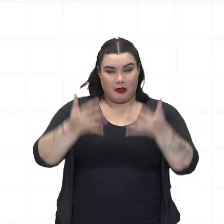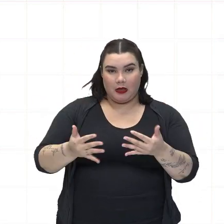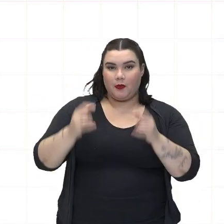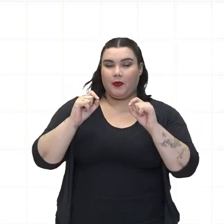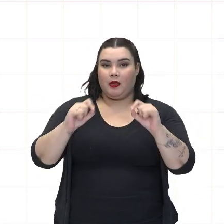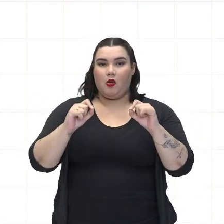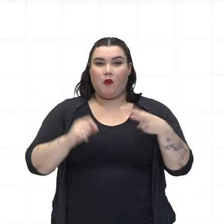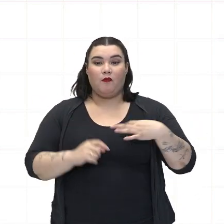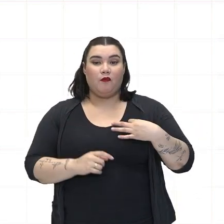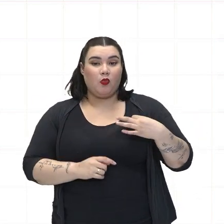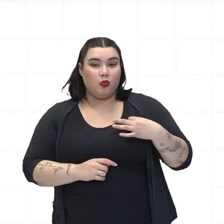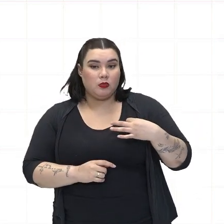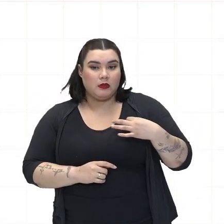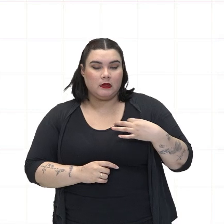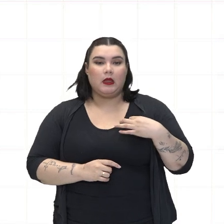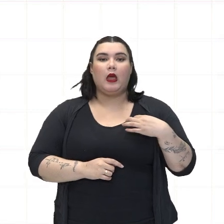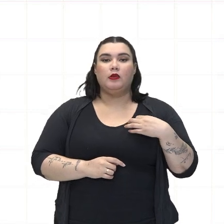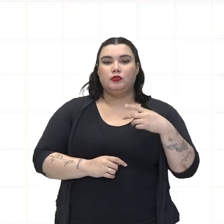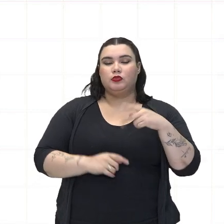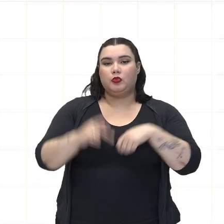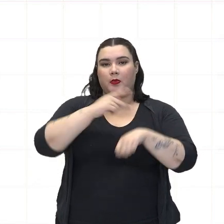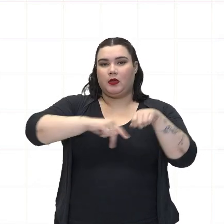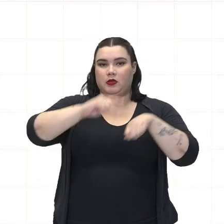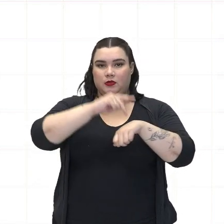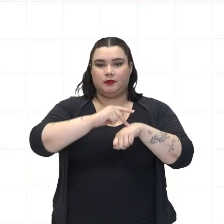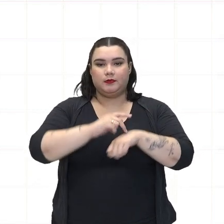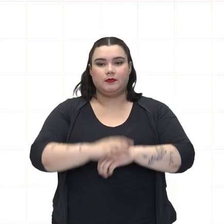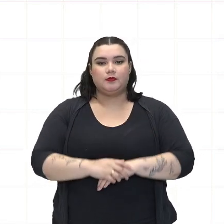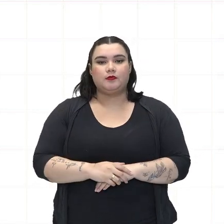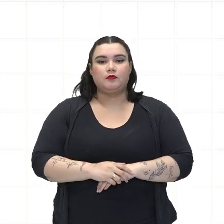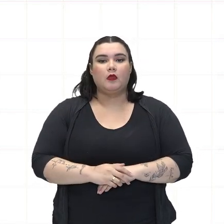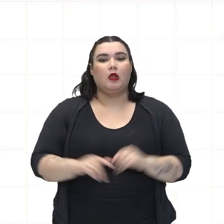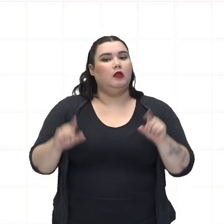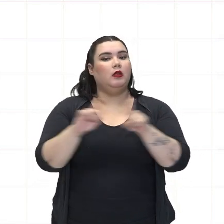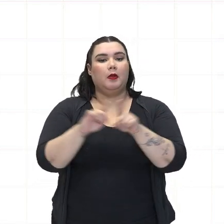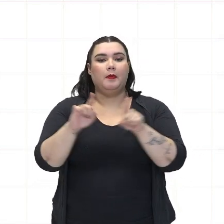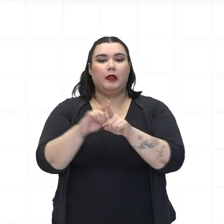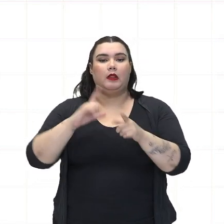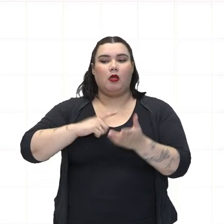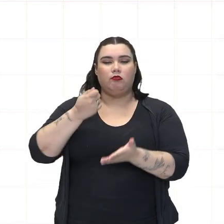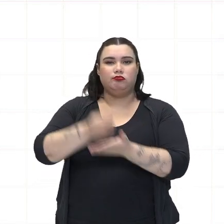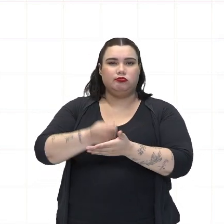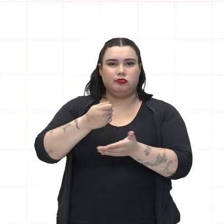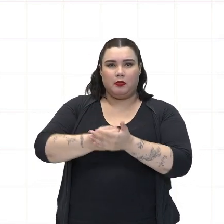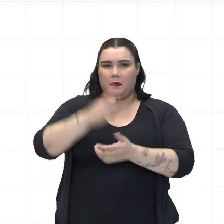chamados voluntários da pátria. Além de impor o alistamento obrigatório,